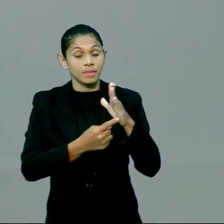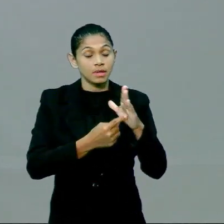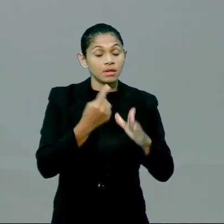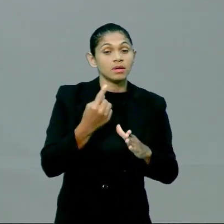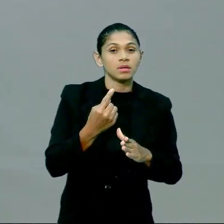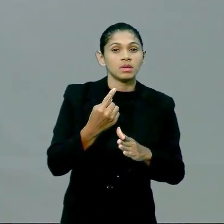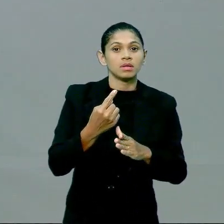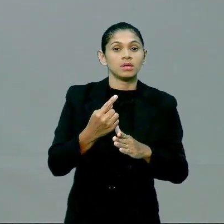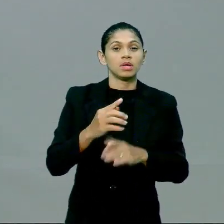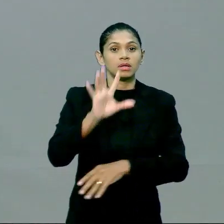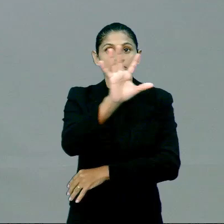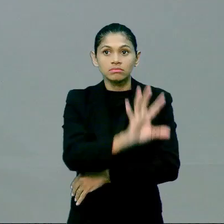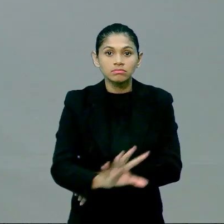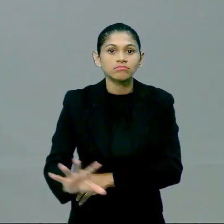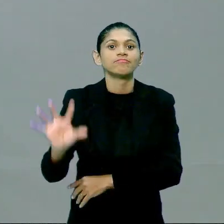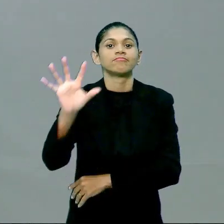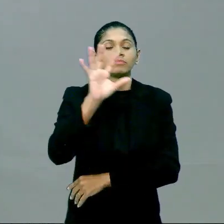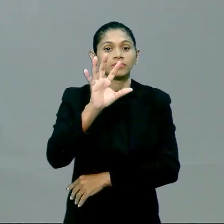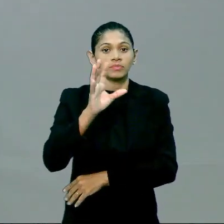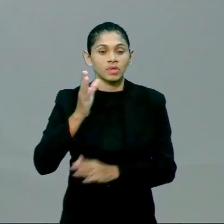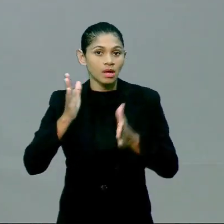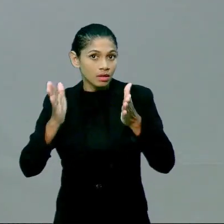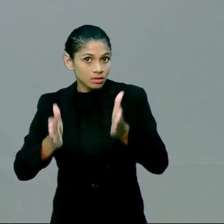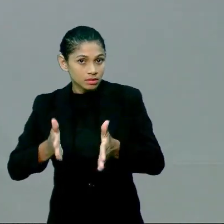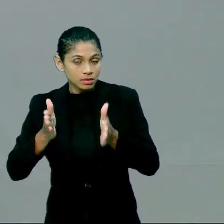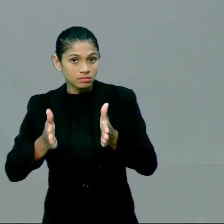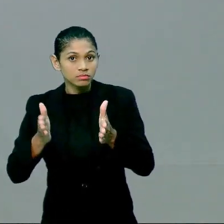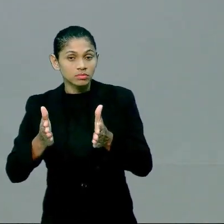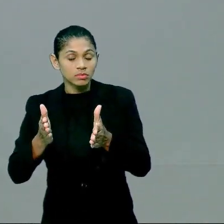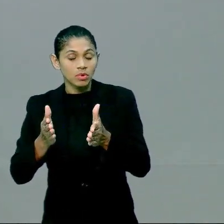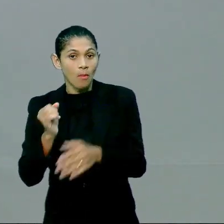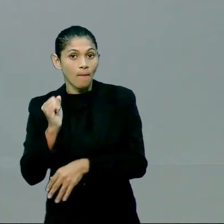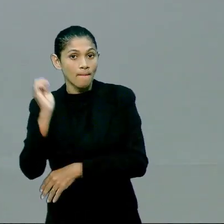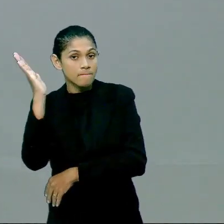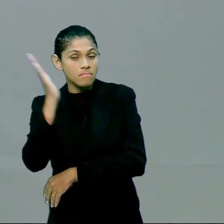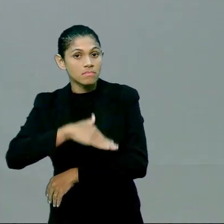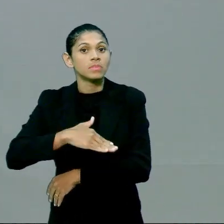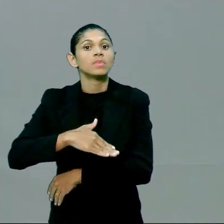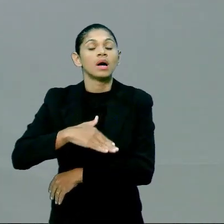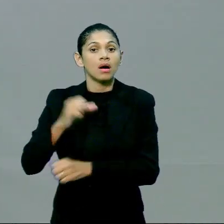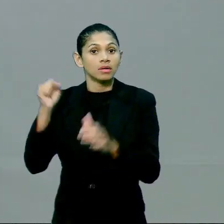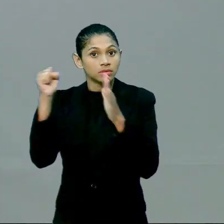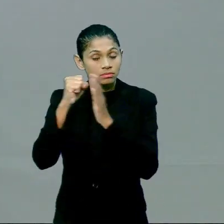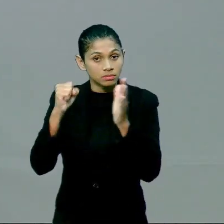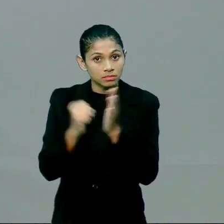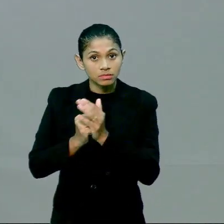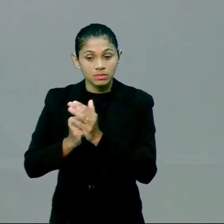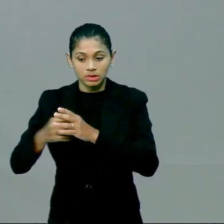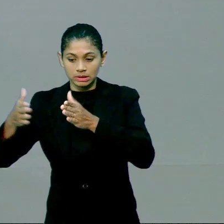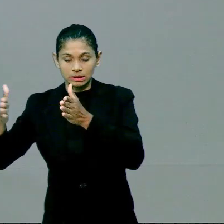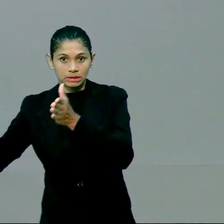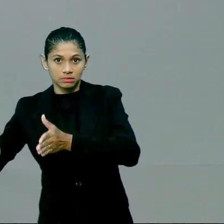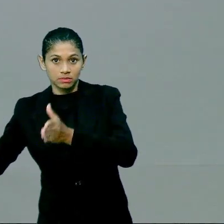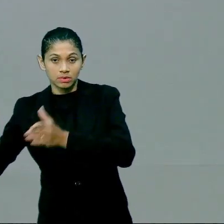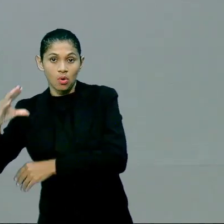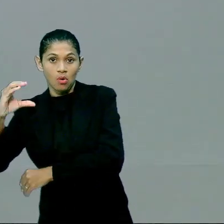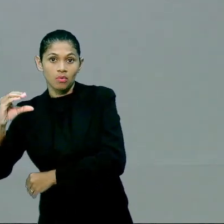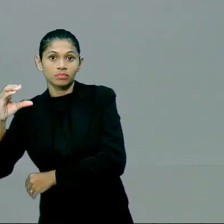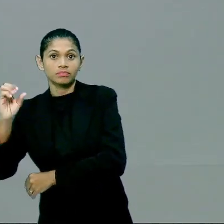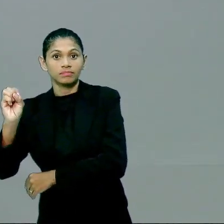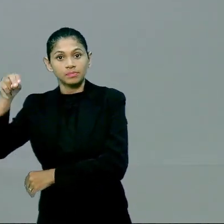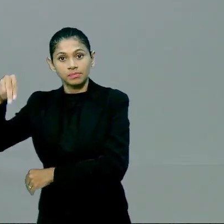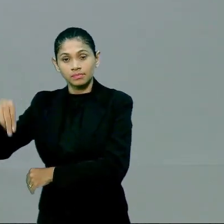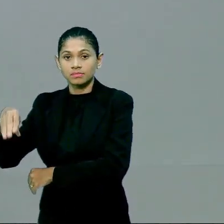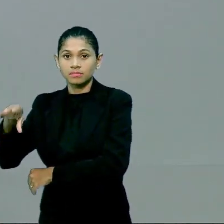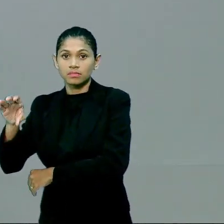a segunda é conhecida como a mal do século e a terceira é a condoureira. E aí, por